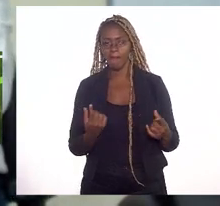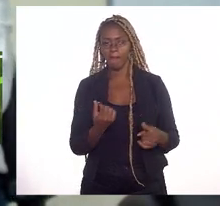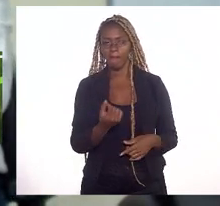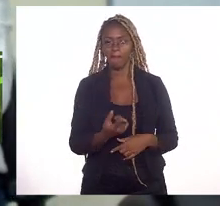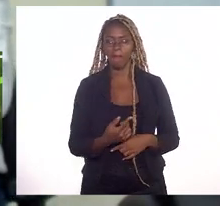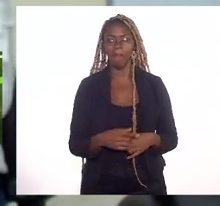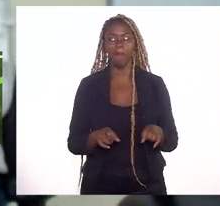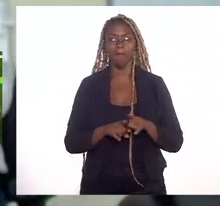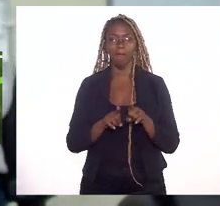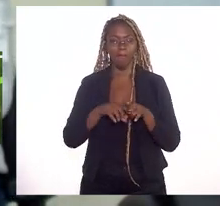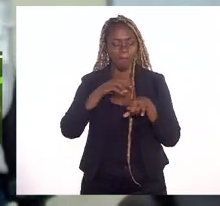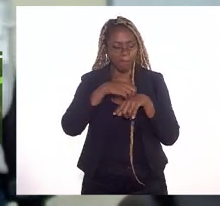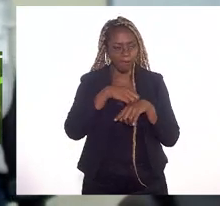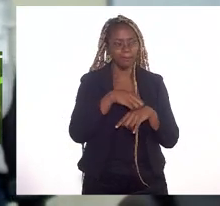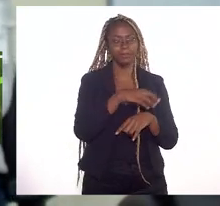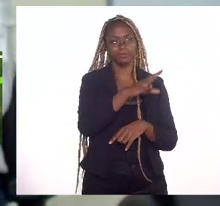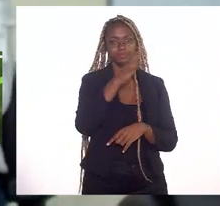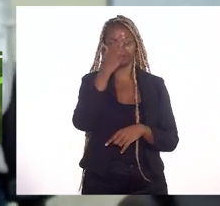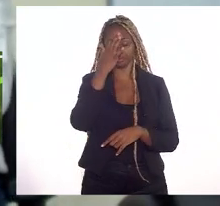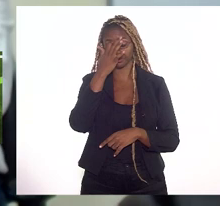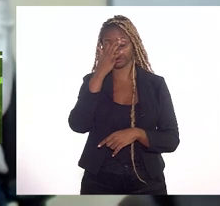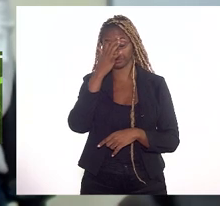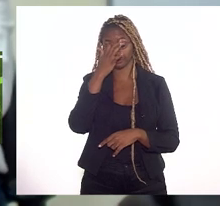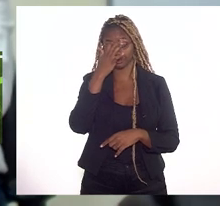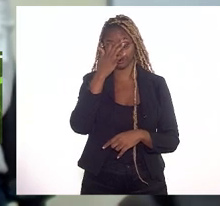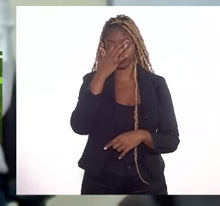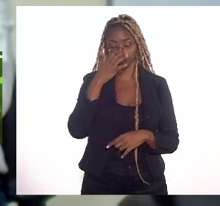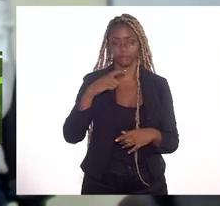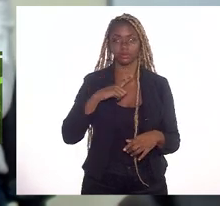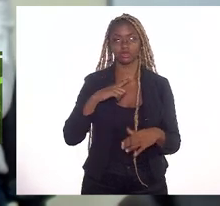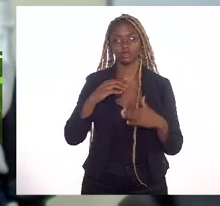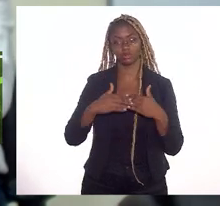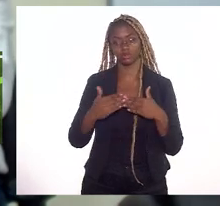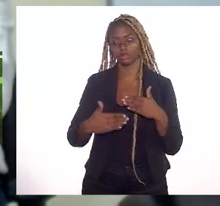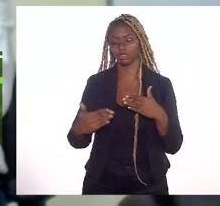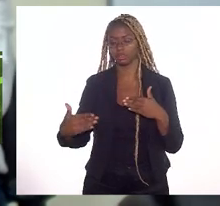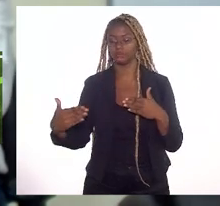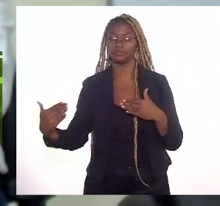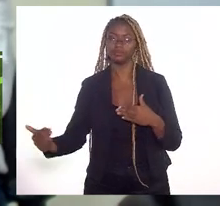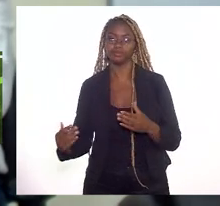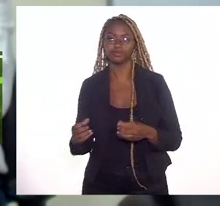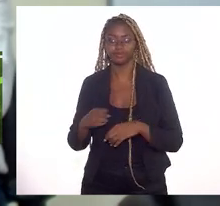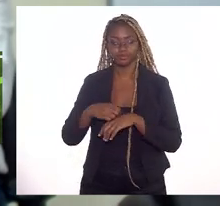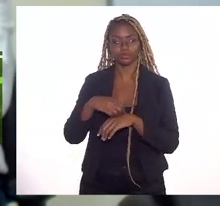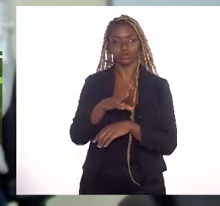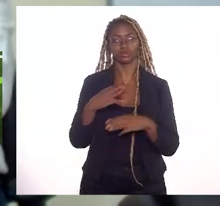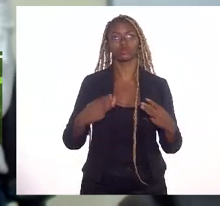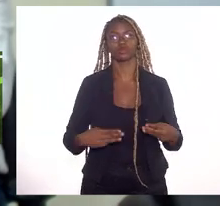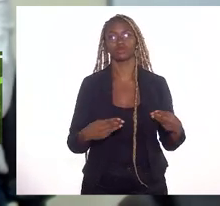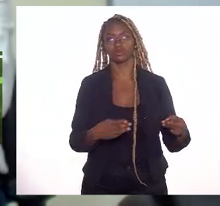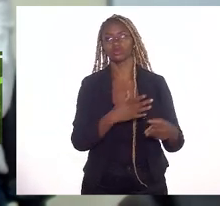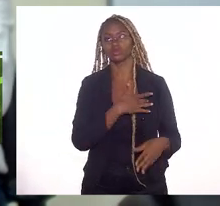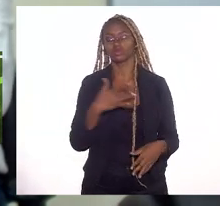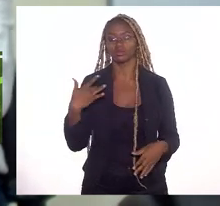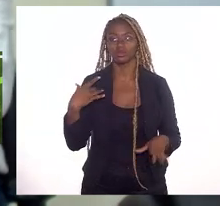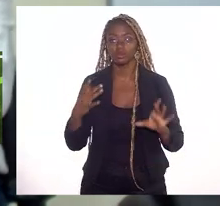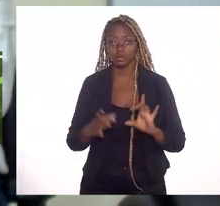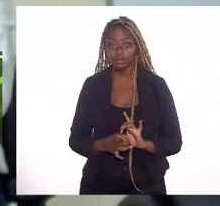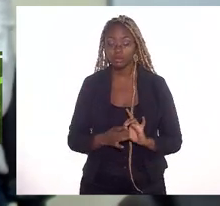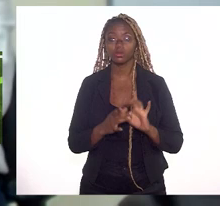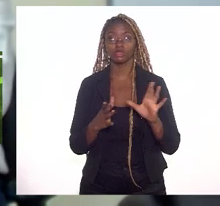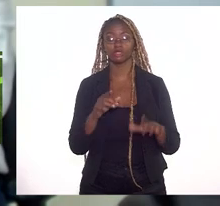sim encaminhar, existe todo um processo para encaminhamento para o Ministério da Saúde para habilitação. E